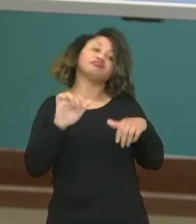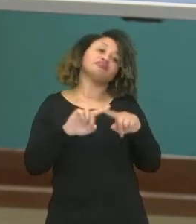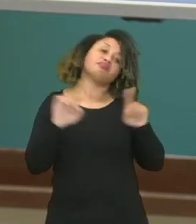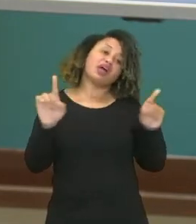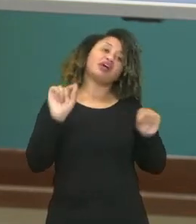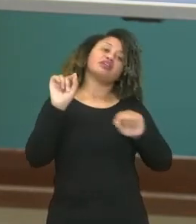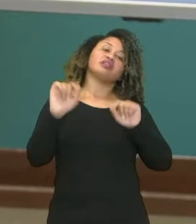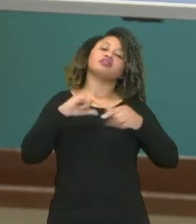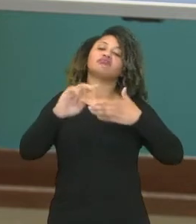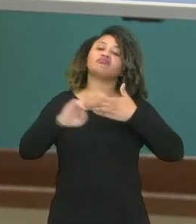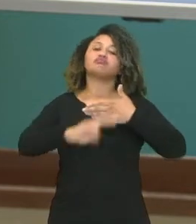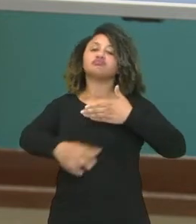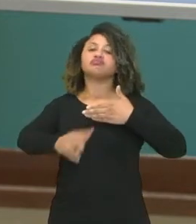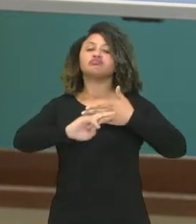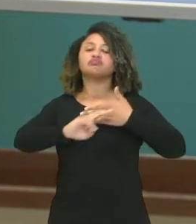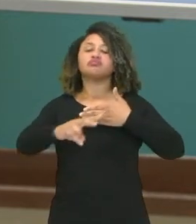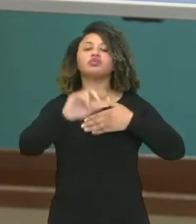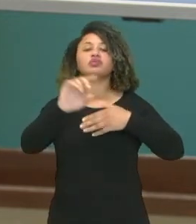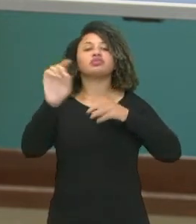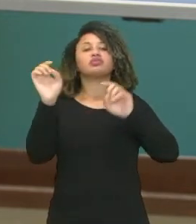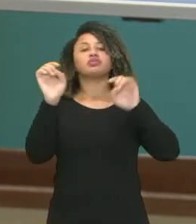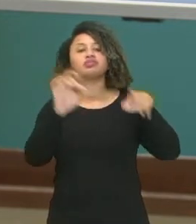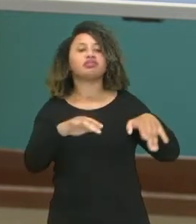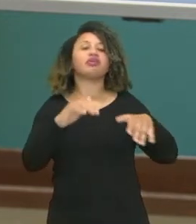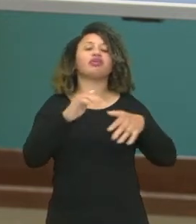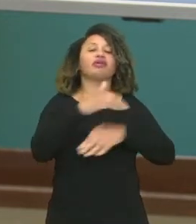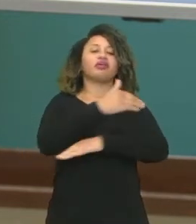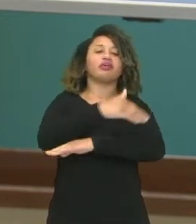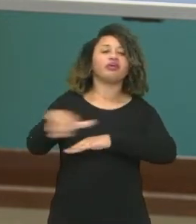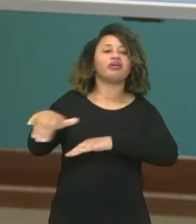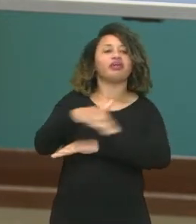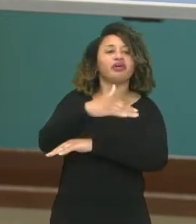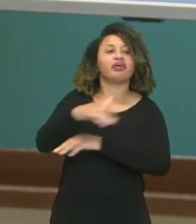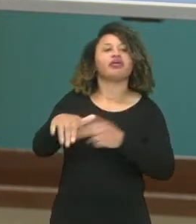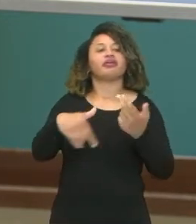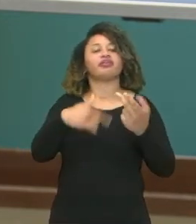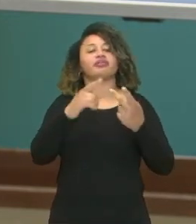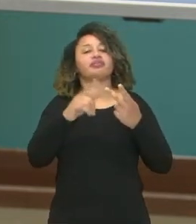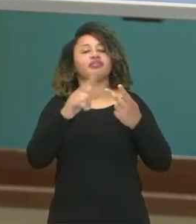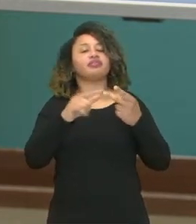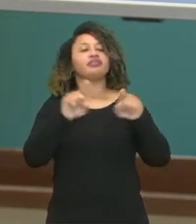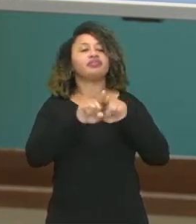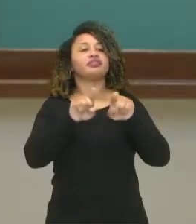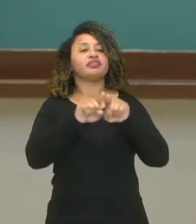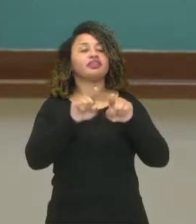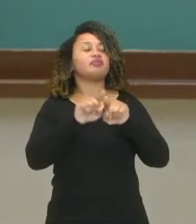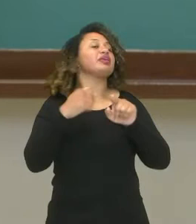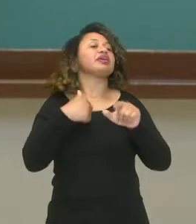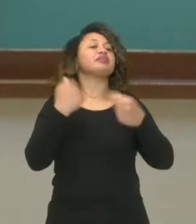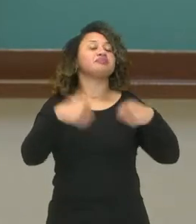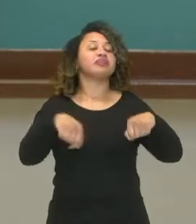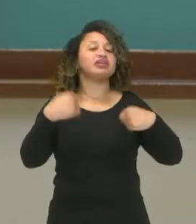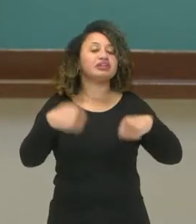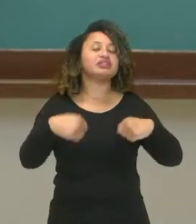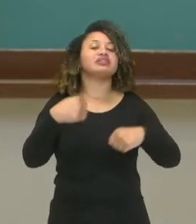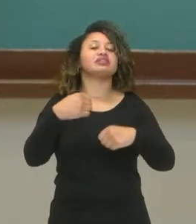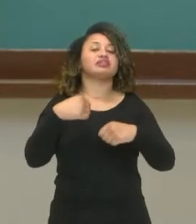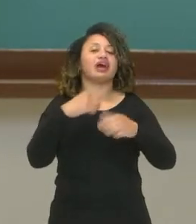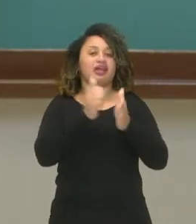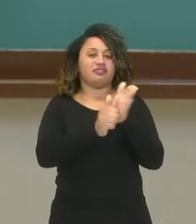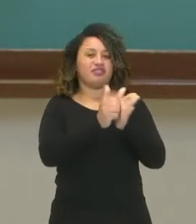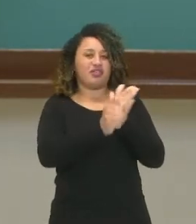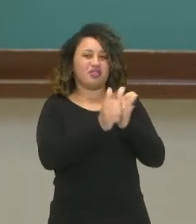como consequência o abandono das ferrovias, a dependência em relação ao sistema de transporte